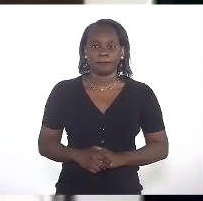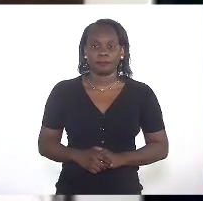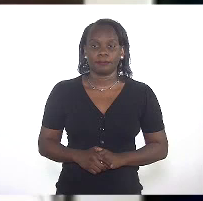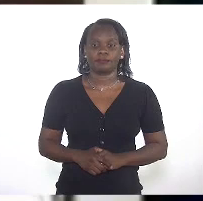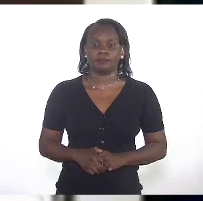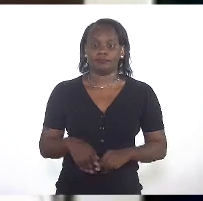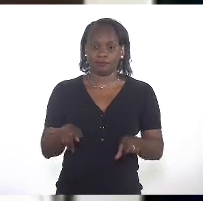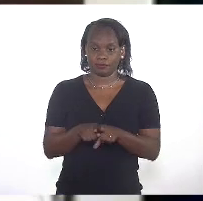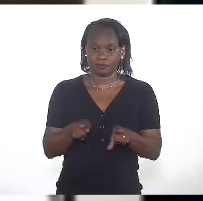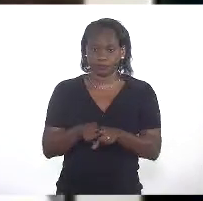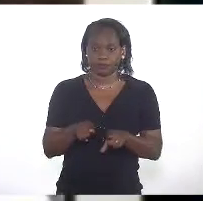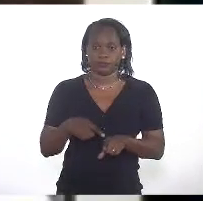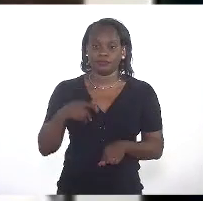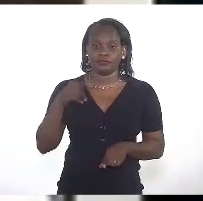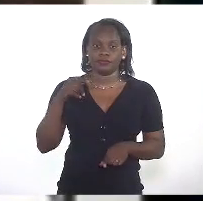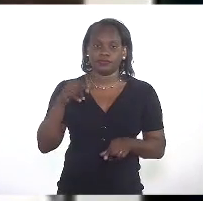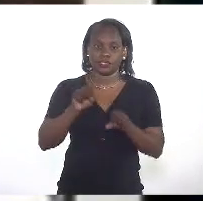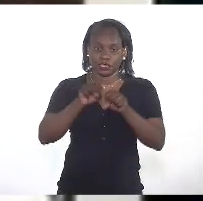A criação de um